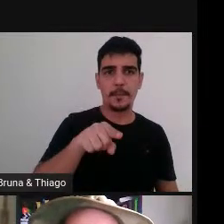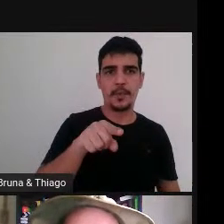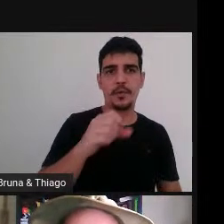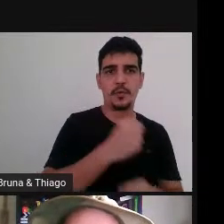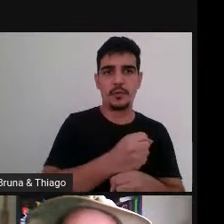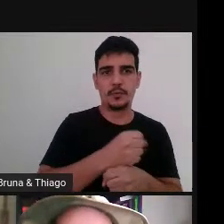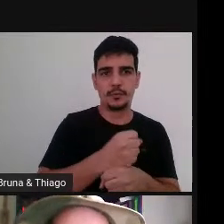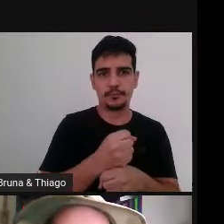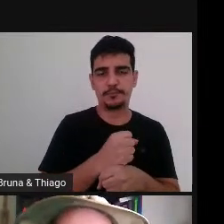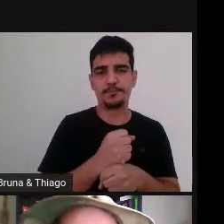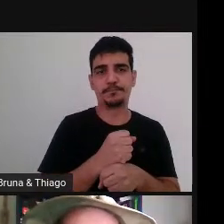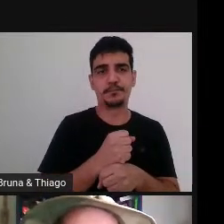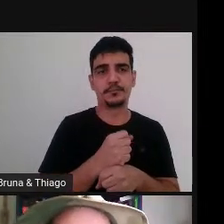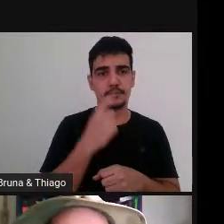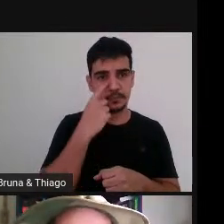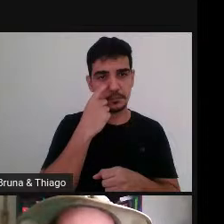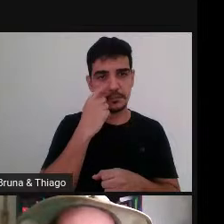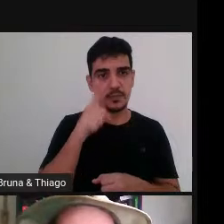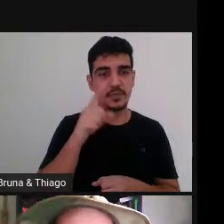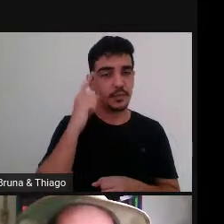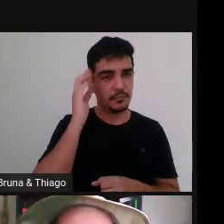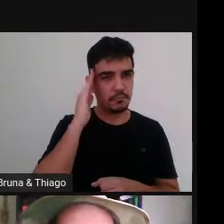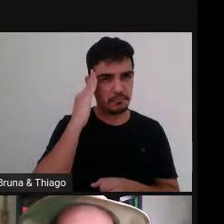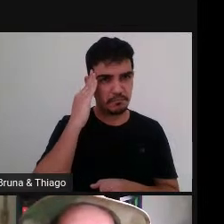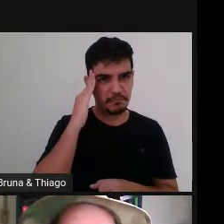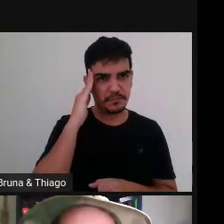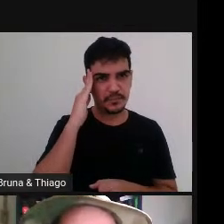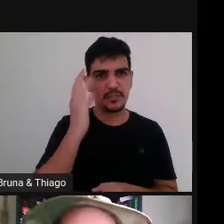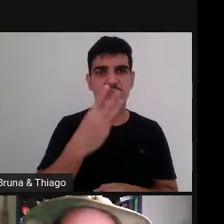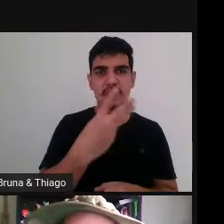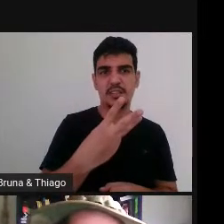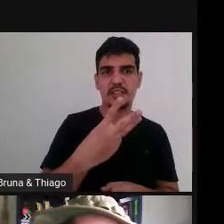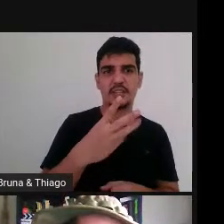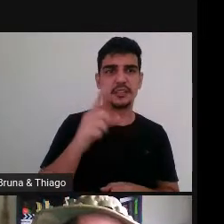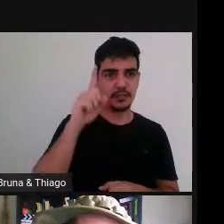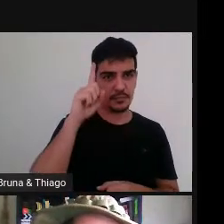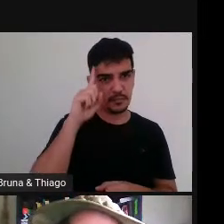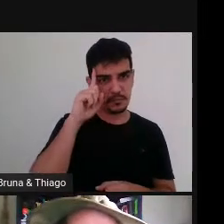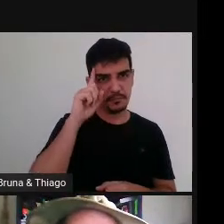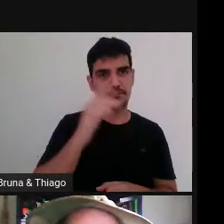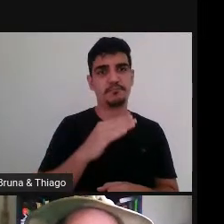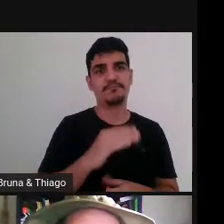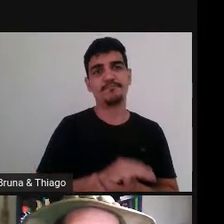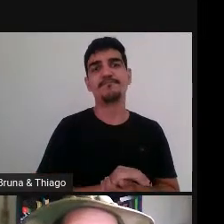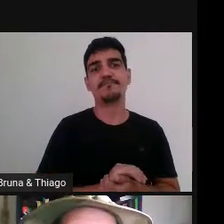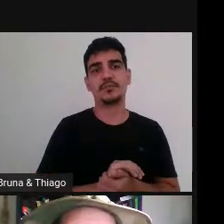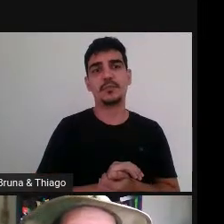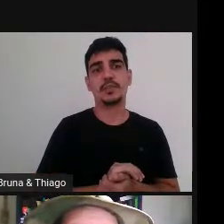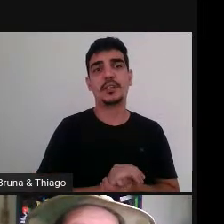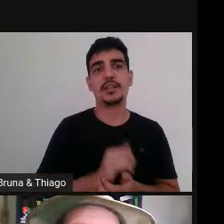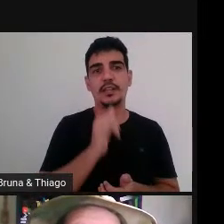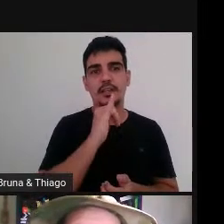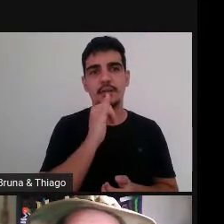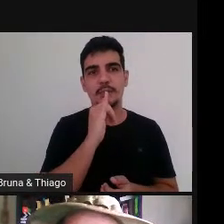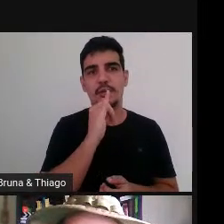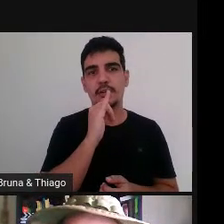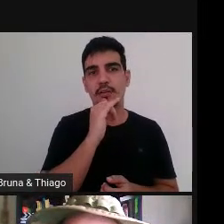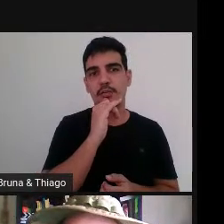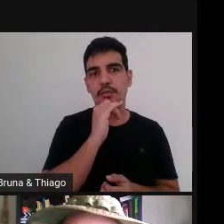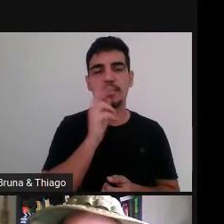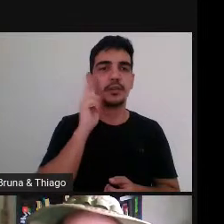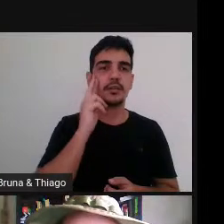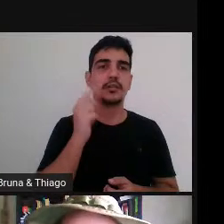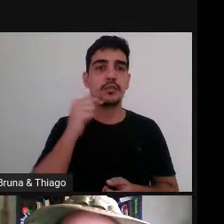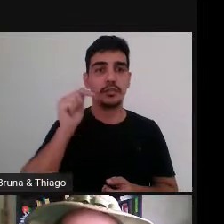parar para pensar, isso seria uma média de 3 acidentes por dia. Então, hoje, no sabadão, já deve ter ocorrido 2 acidentes no estado de